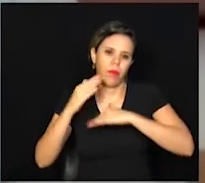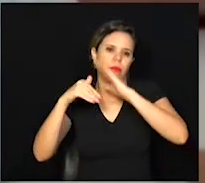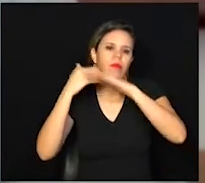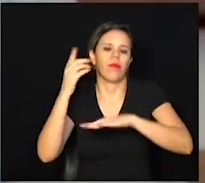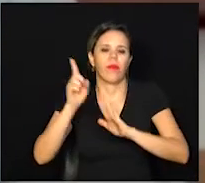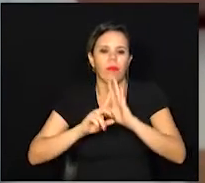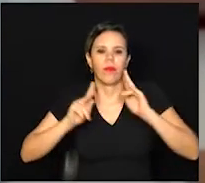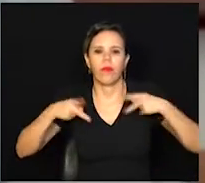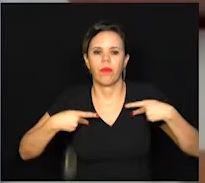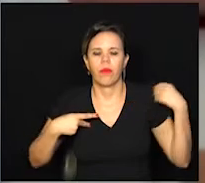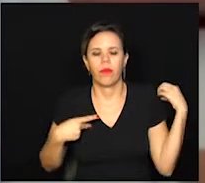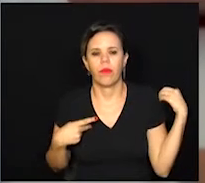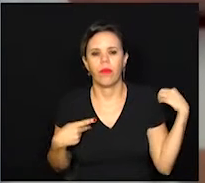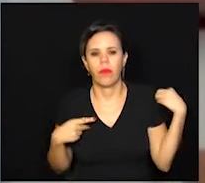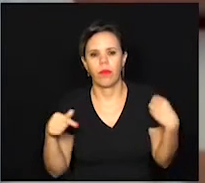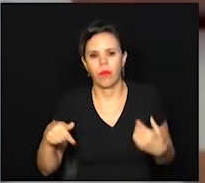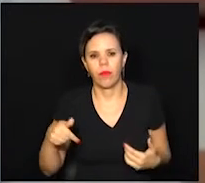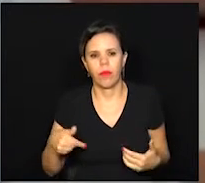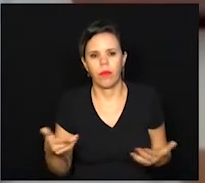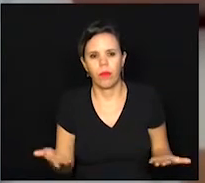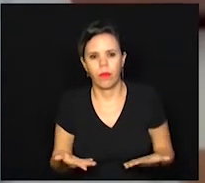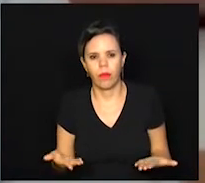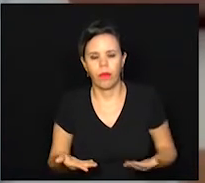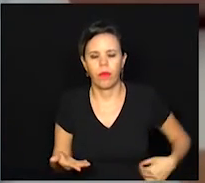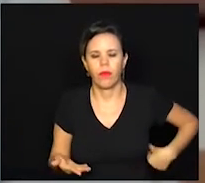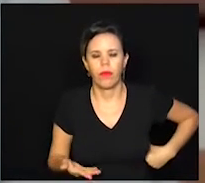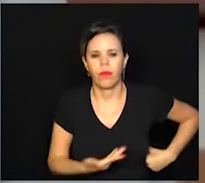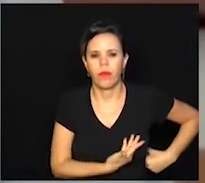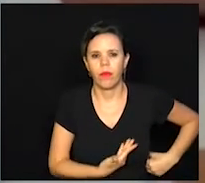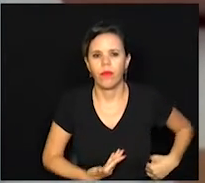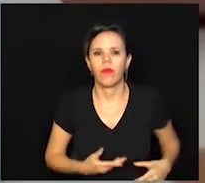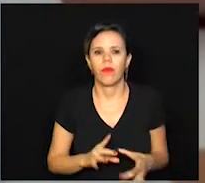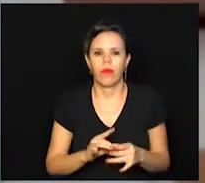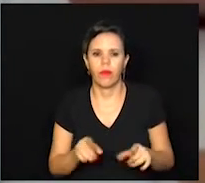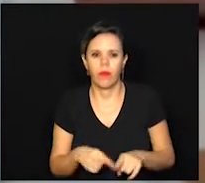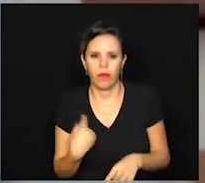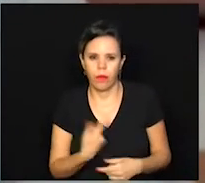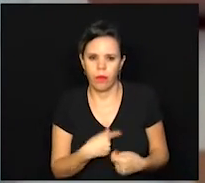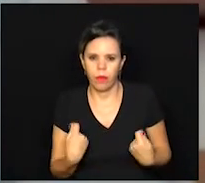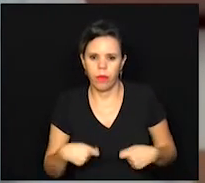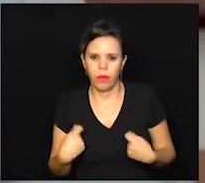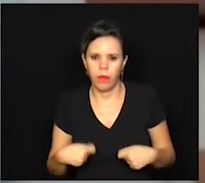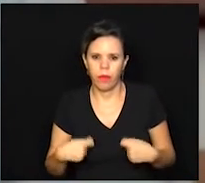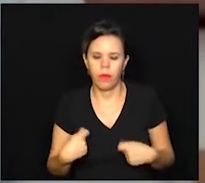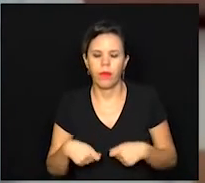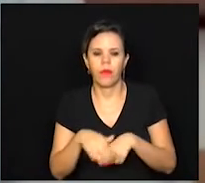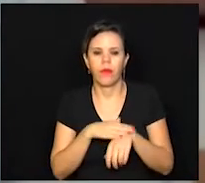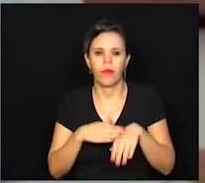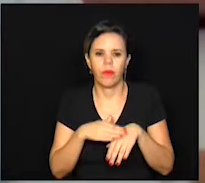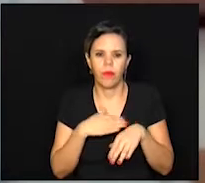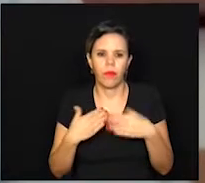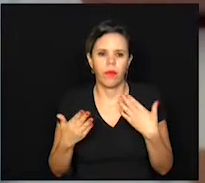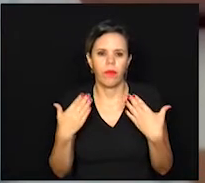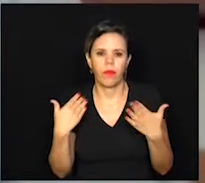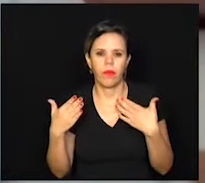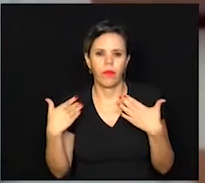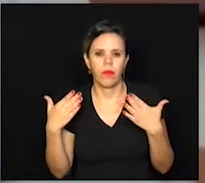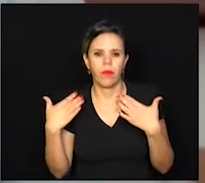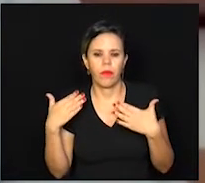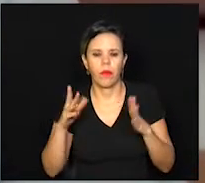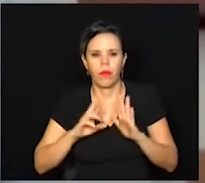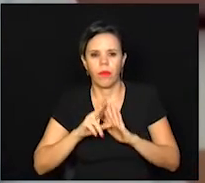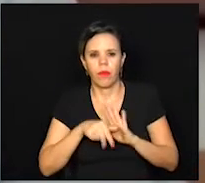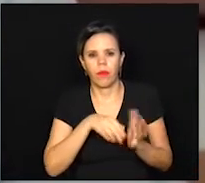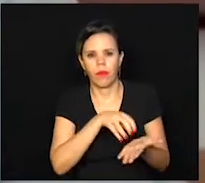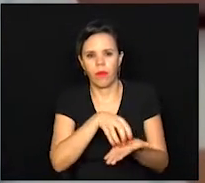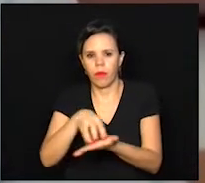direitos humanos nessa atual conjuntura, a gente precisará conversar com diversos